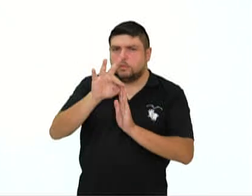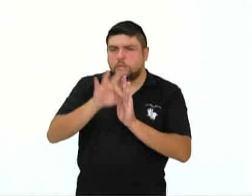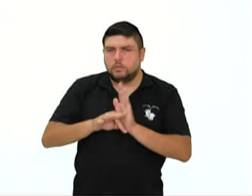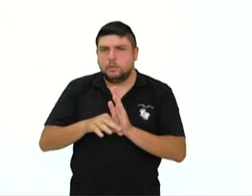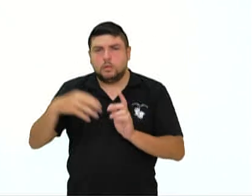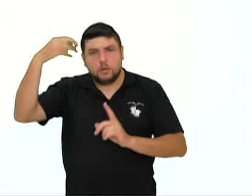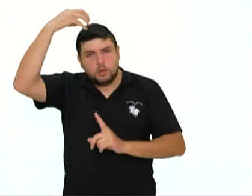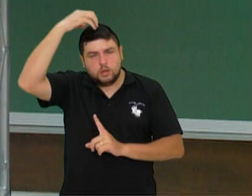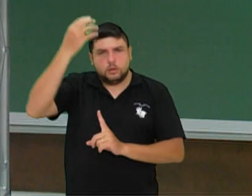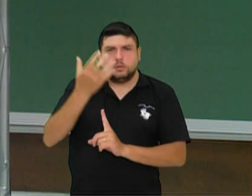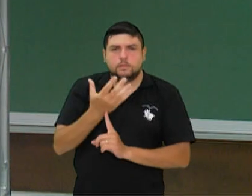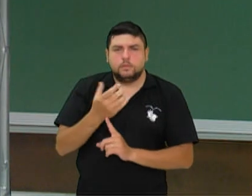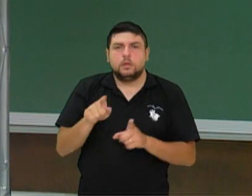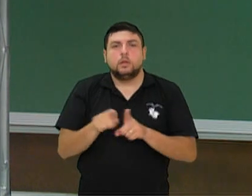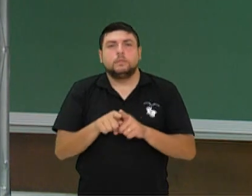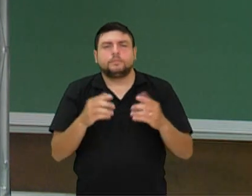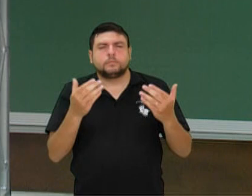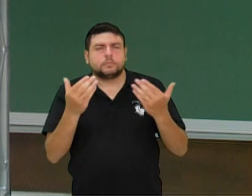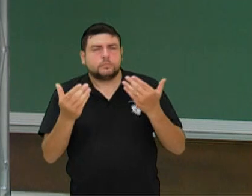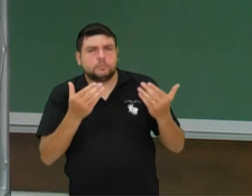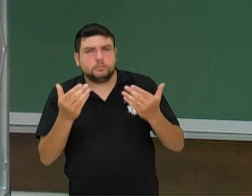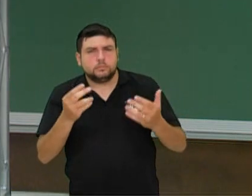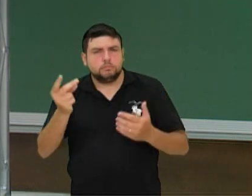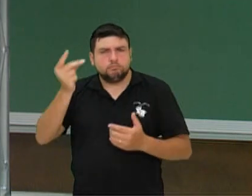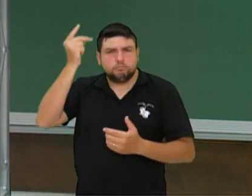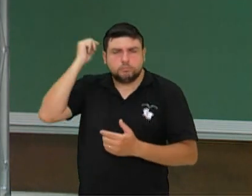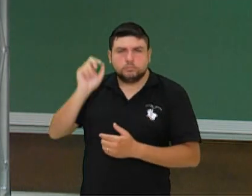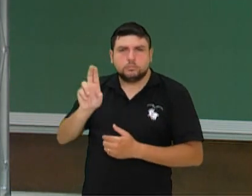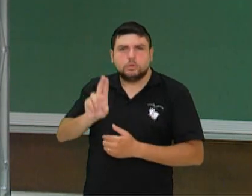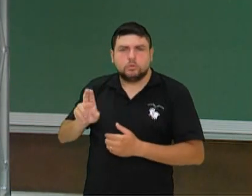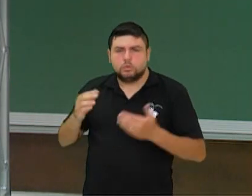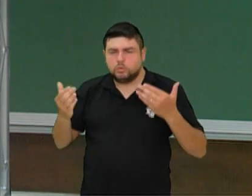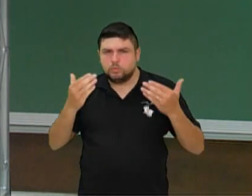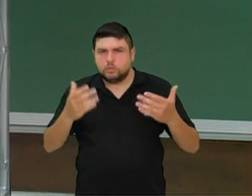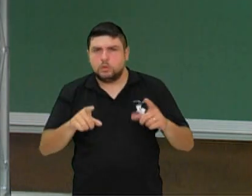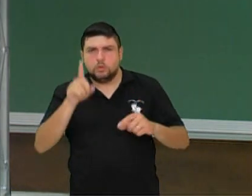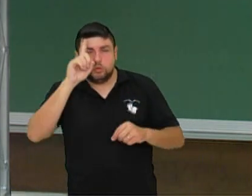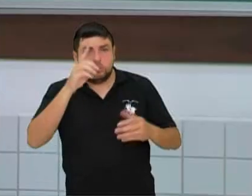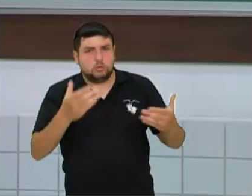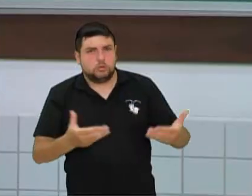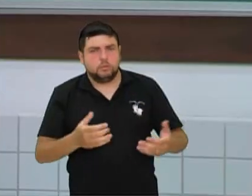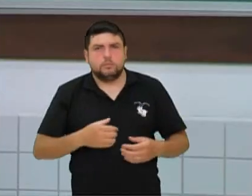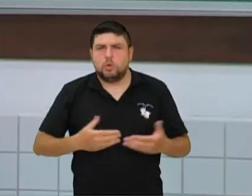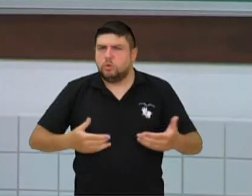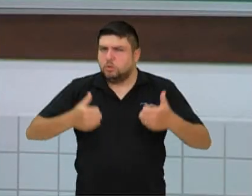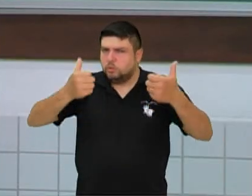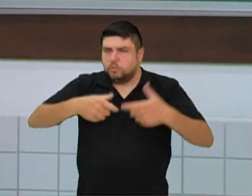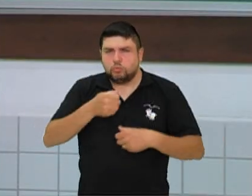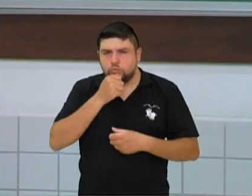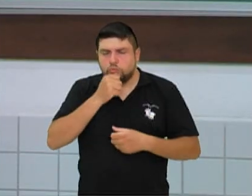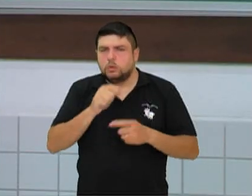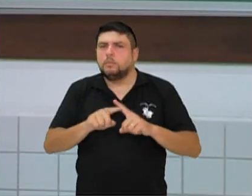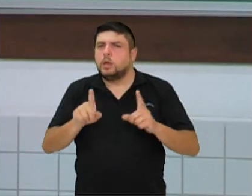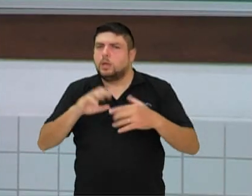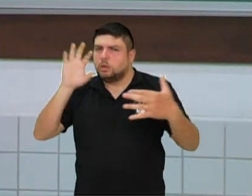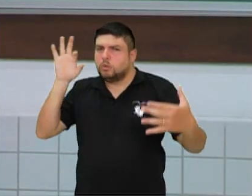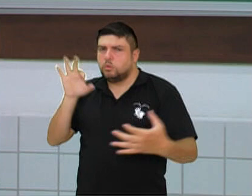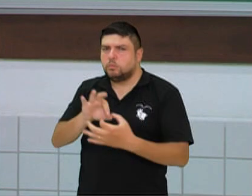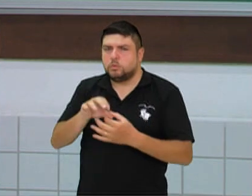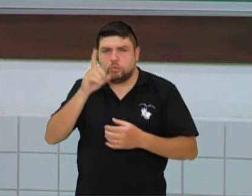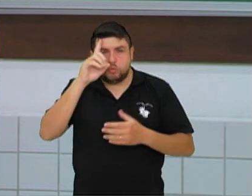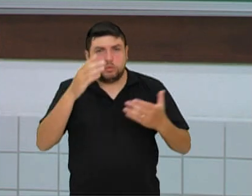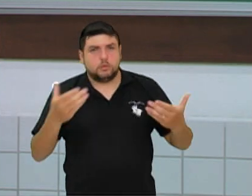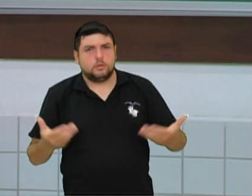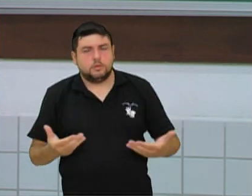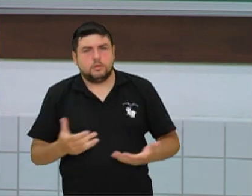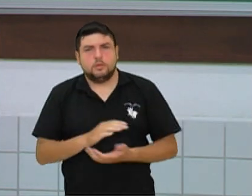como comparamos o período que foi escrito com os dias atuais. Eu não falei sobre isso, mas tem muito a ver com os dias atuais